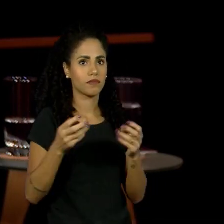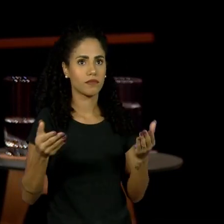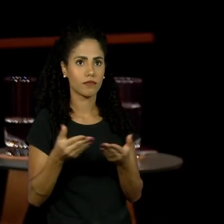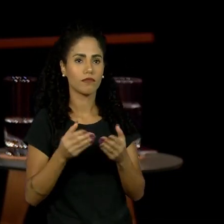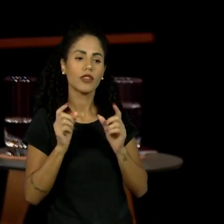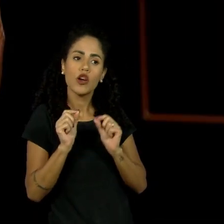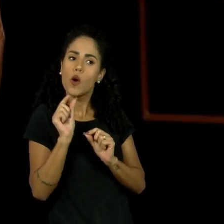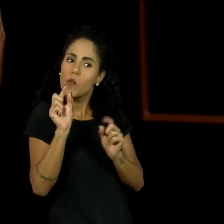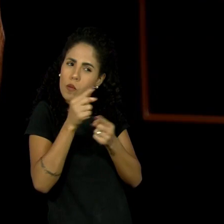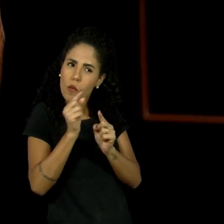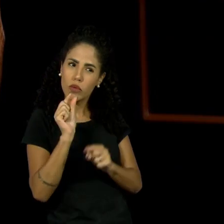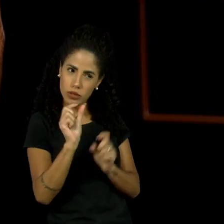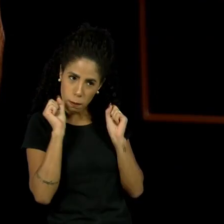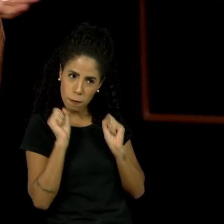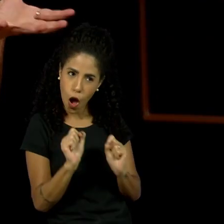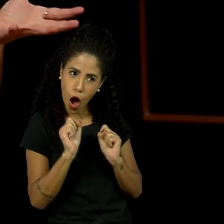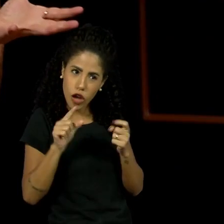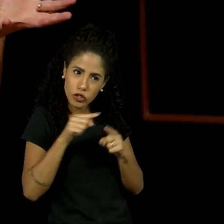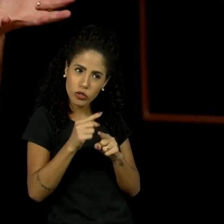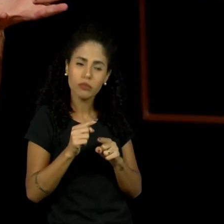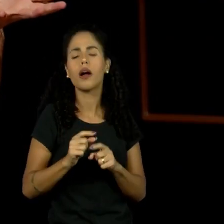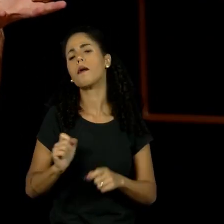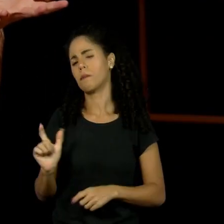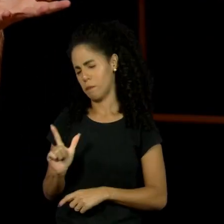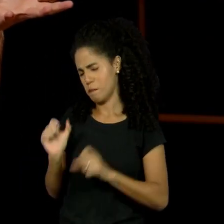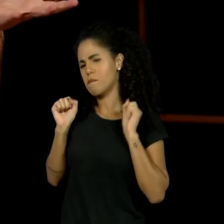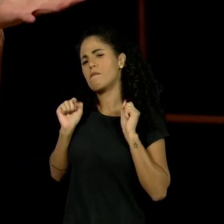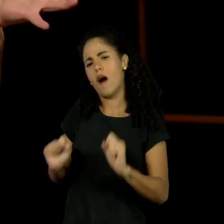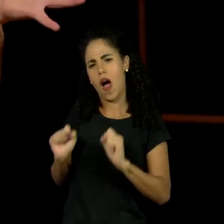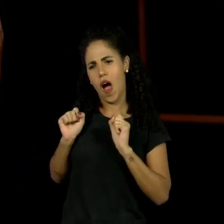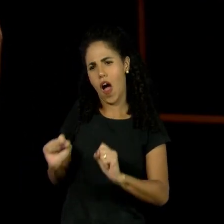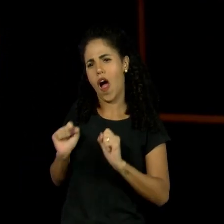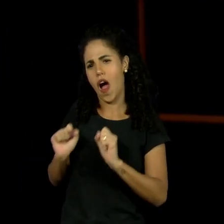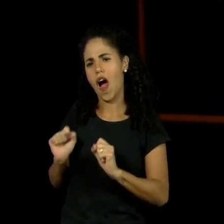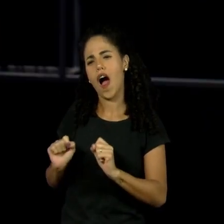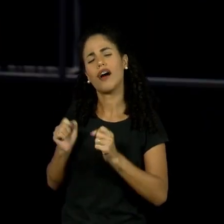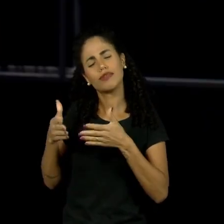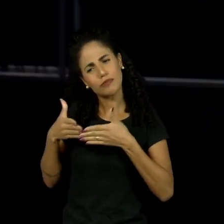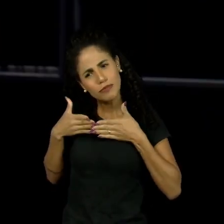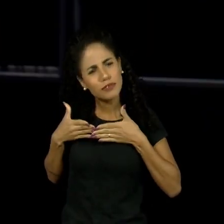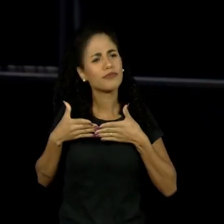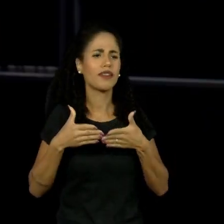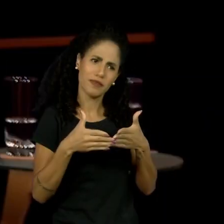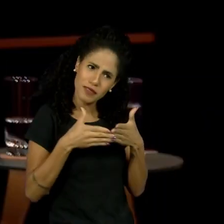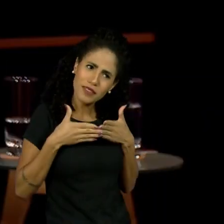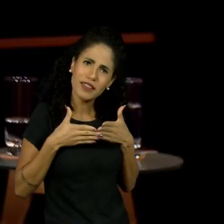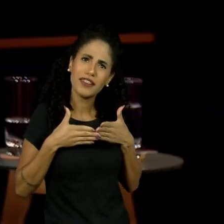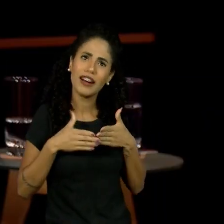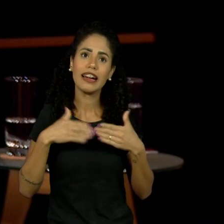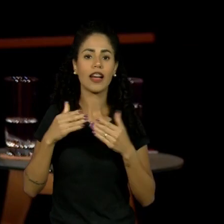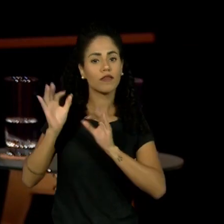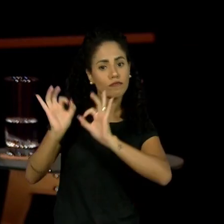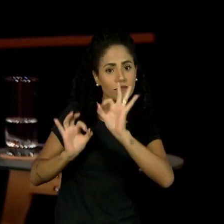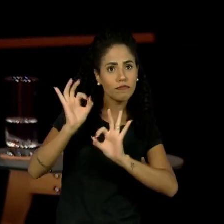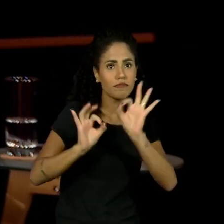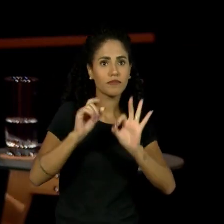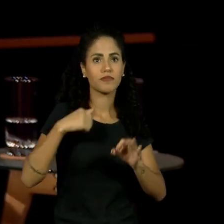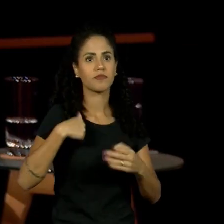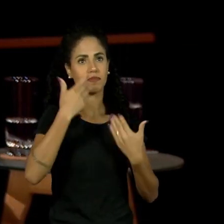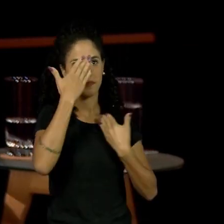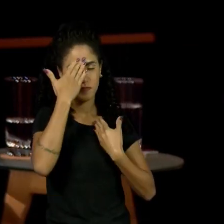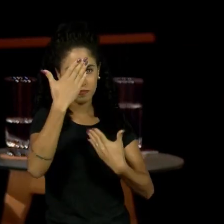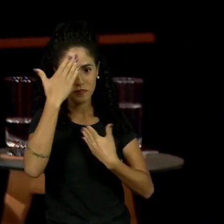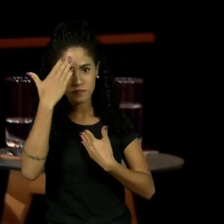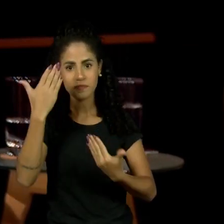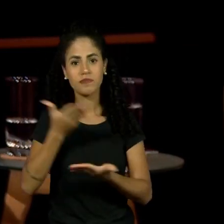ser um pouquinho de música também? Lógico! Claro, né? Por favor, né? Enquanto a Badi se prepara, nós vamos agradecendo a